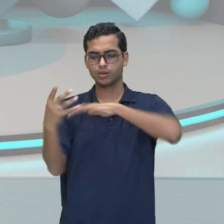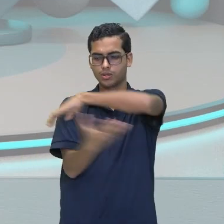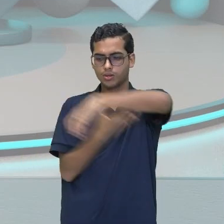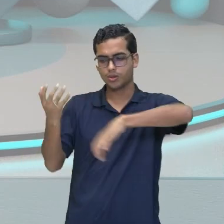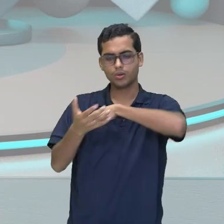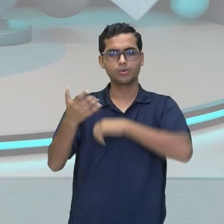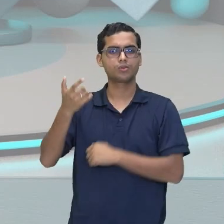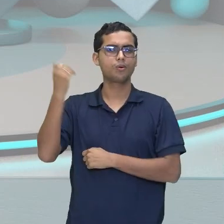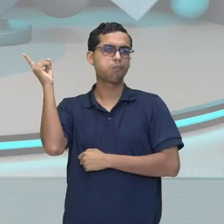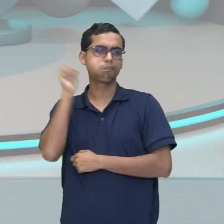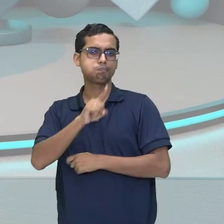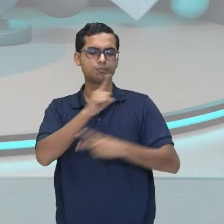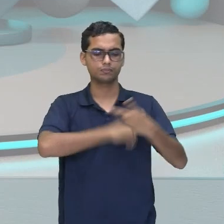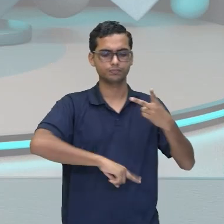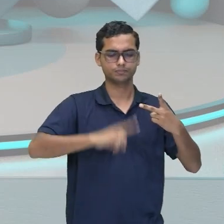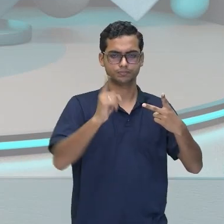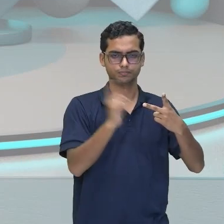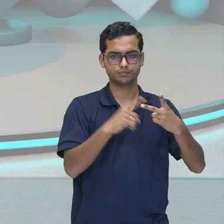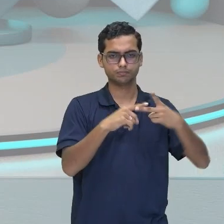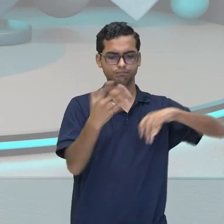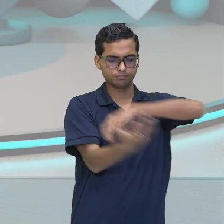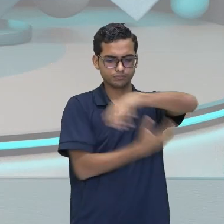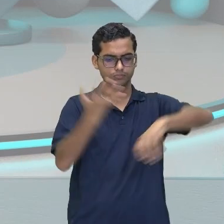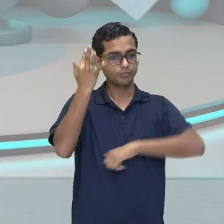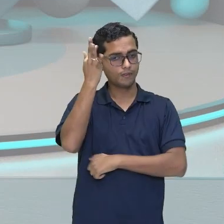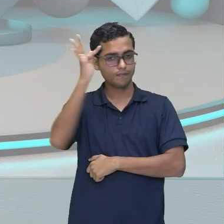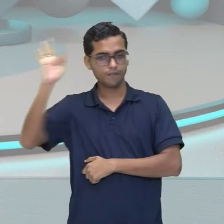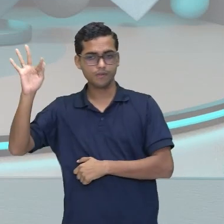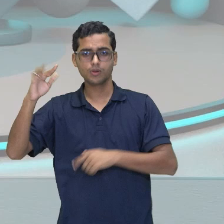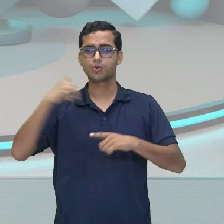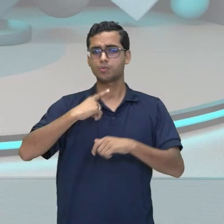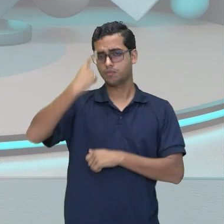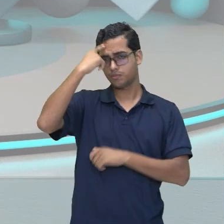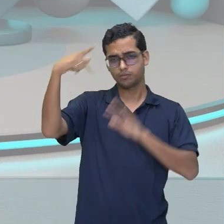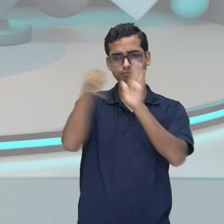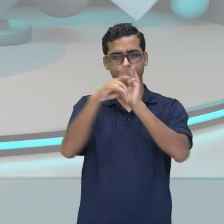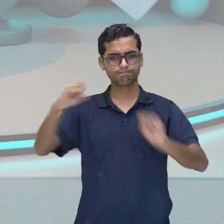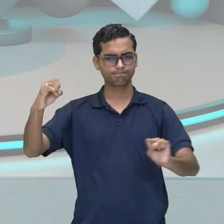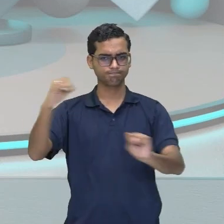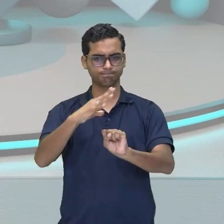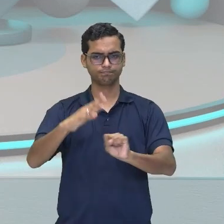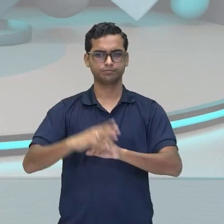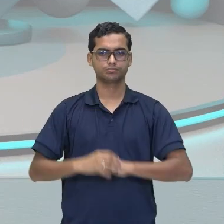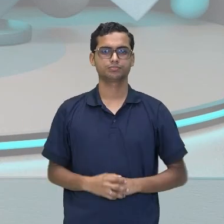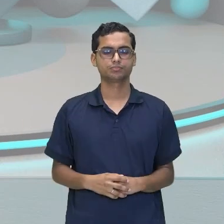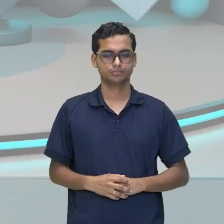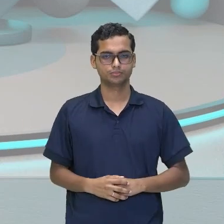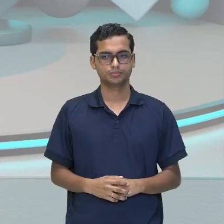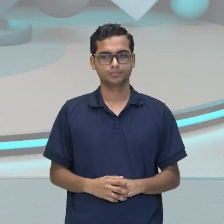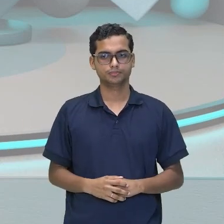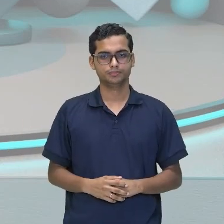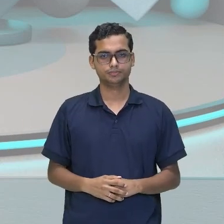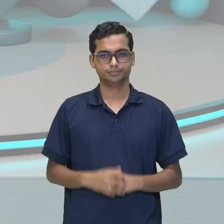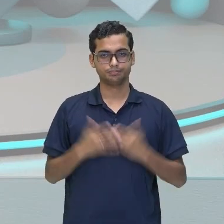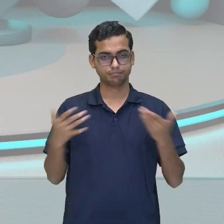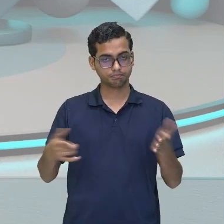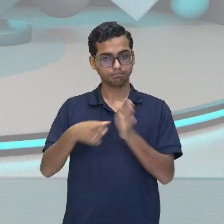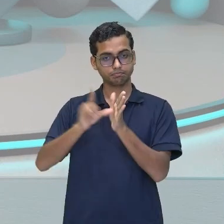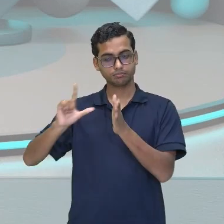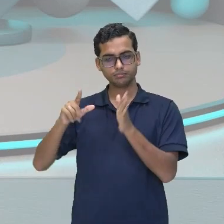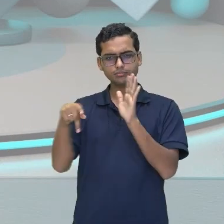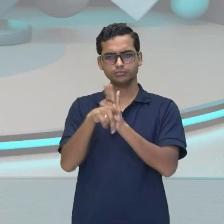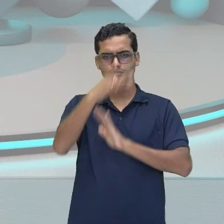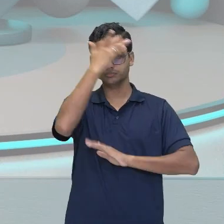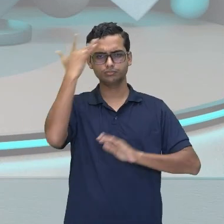e a Revolução Francesa, com ideais do iluminismo, né? Aqueles que antes eram apenas